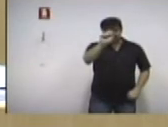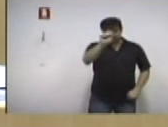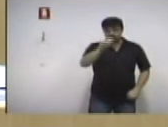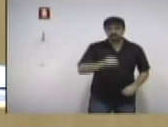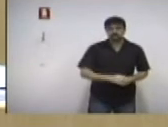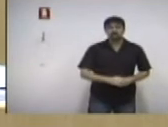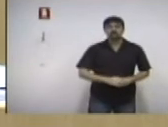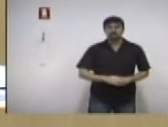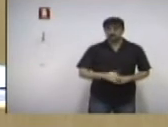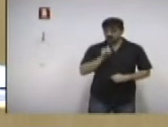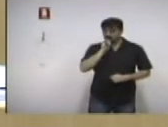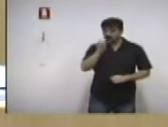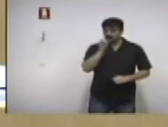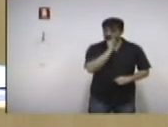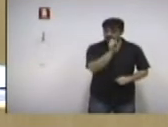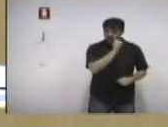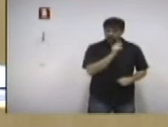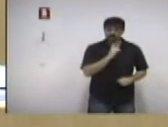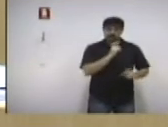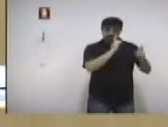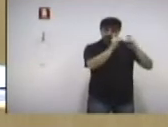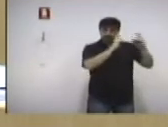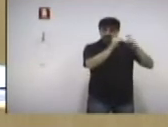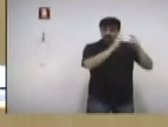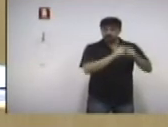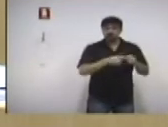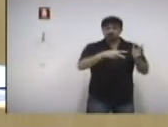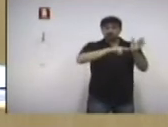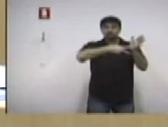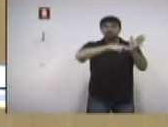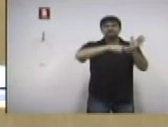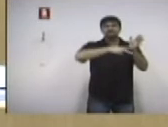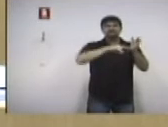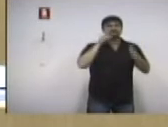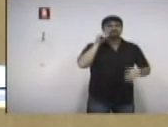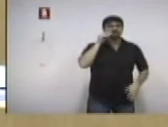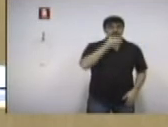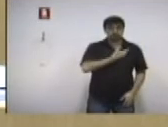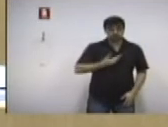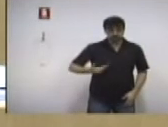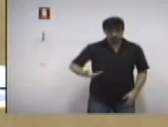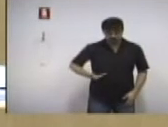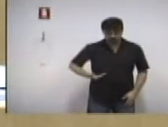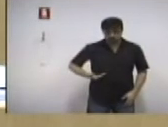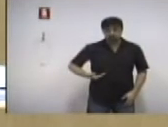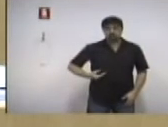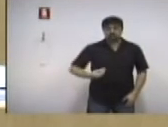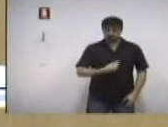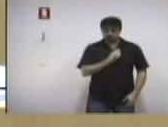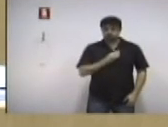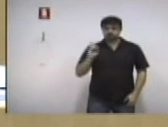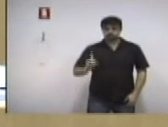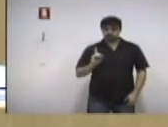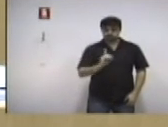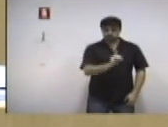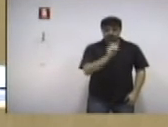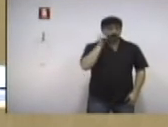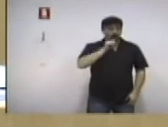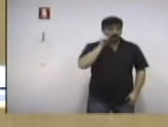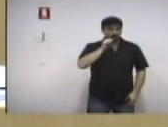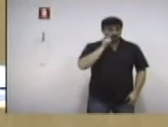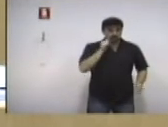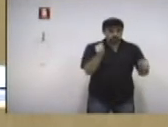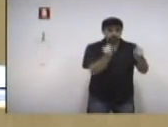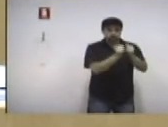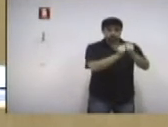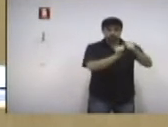na quinta-feira estaria Indo para reunião no Sindicato dos Servidores Públicos Municipal para unir-se